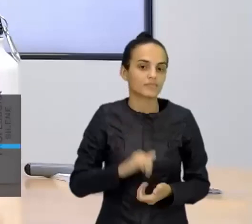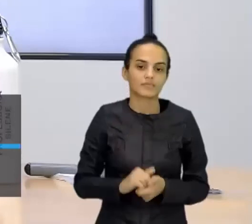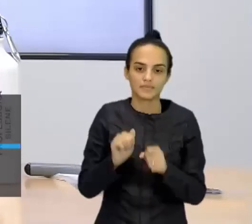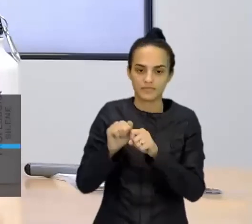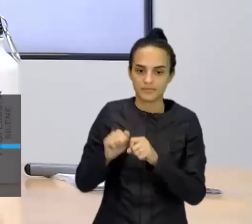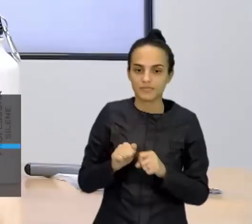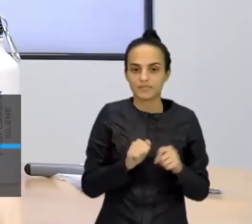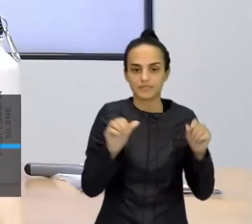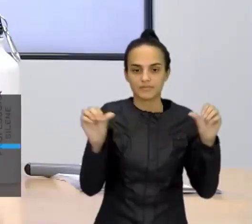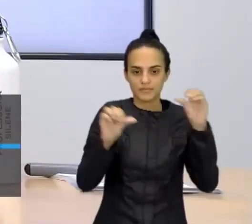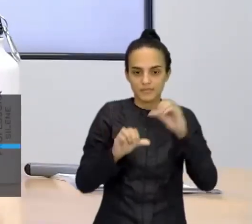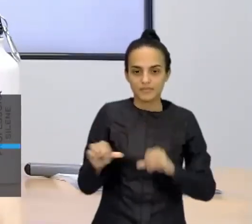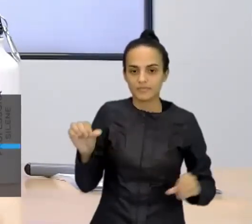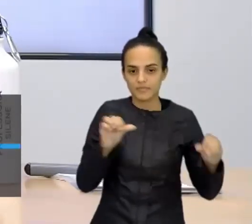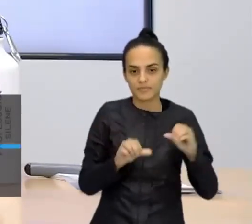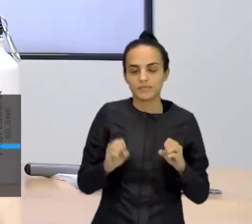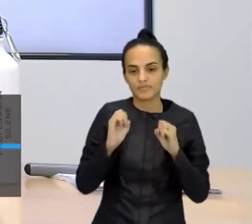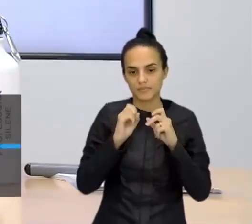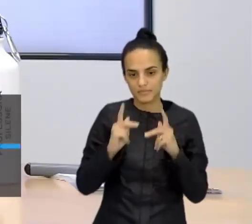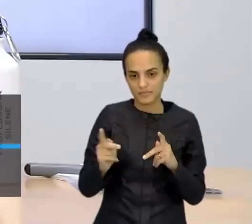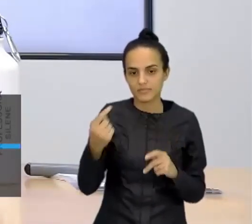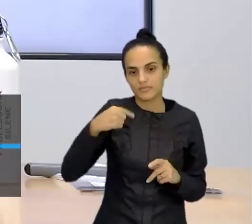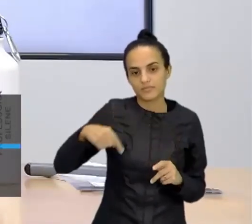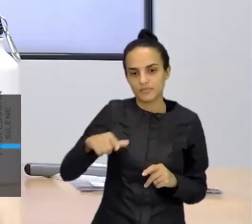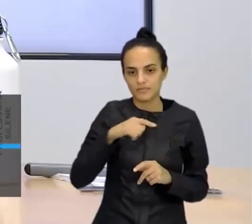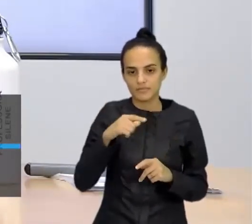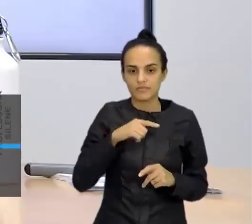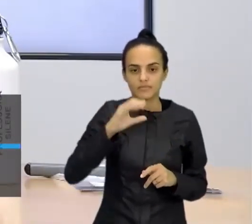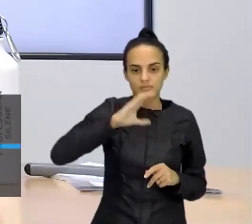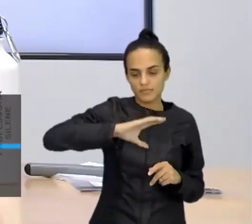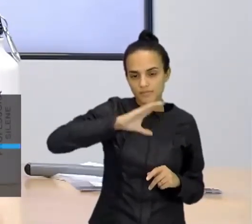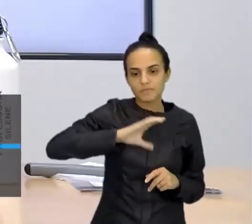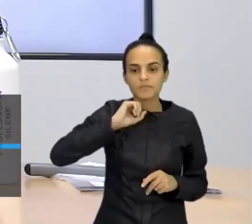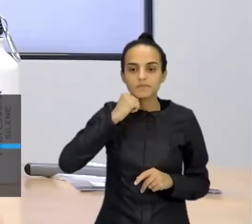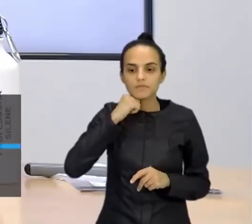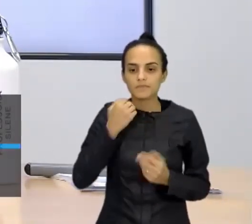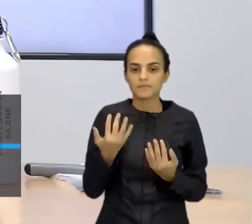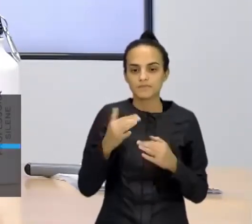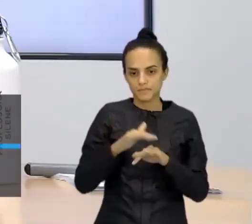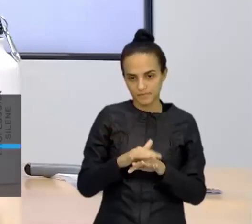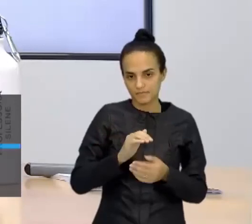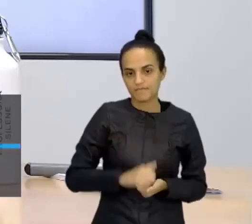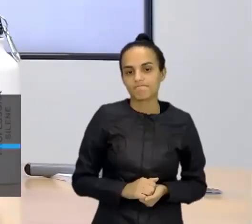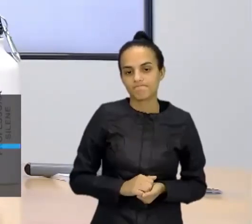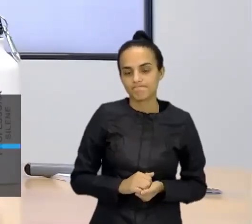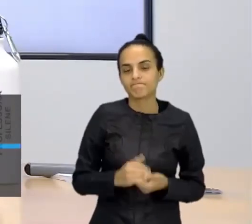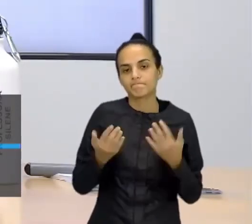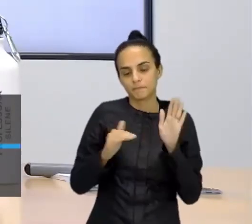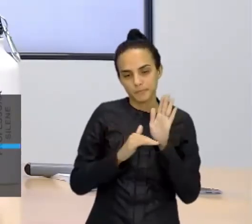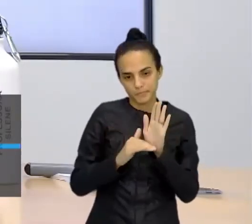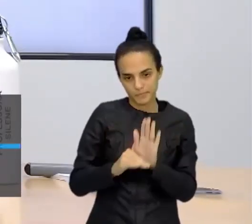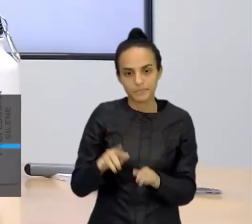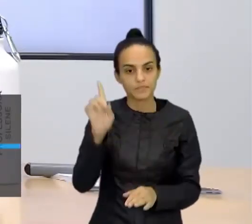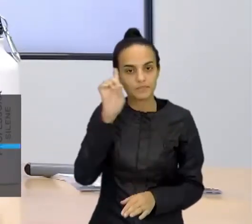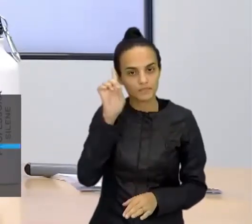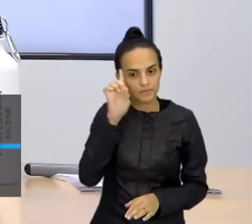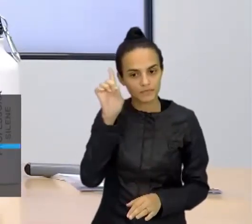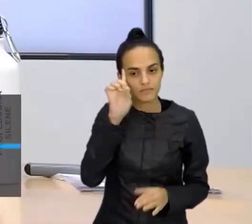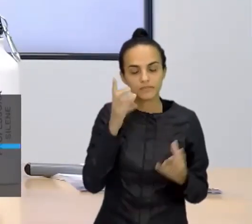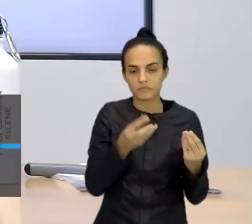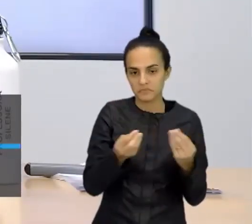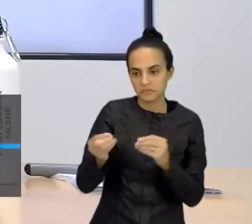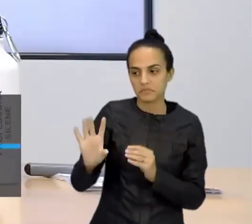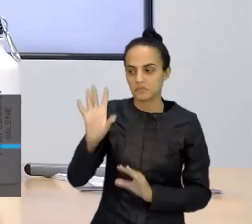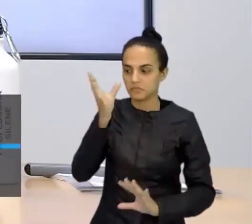fazerem experimentos, né? Então, nós temos um pouquinho de português, ciências, matemática, e que acaba aí ajudando no dia a dia em muitas